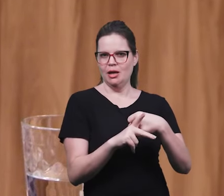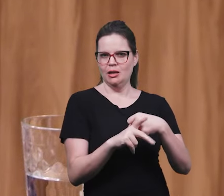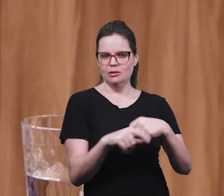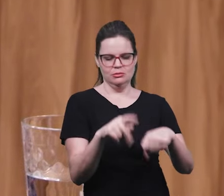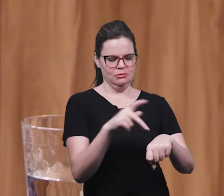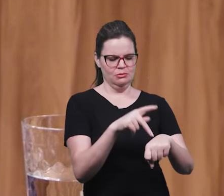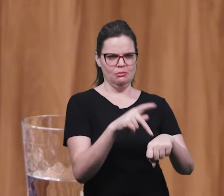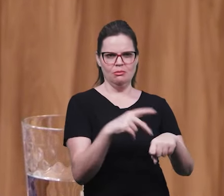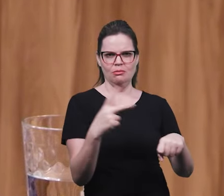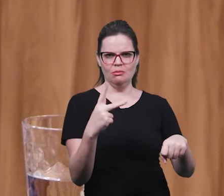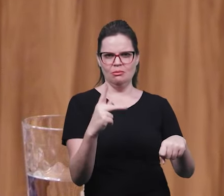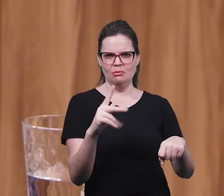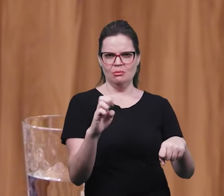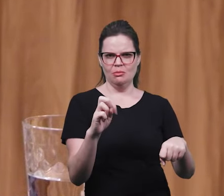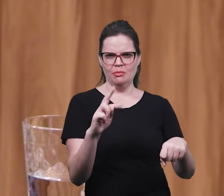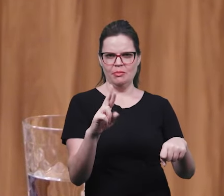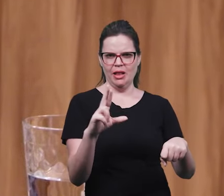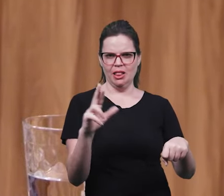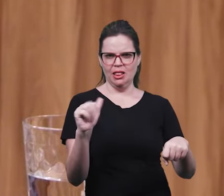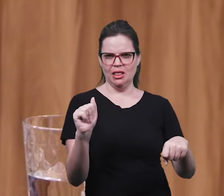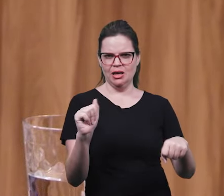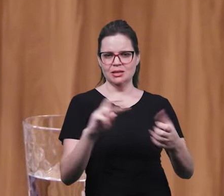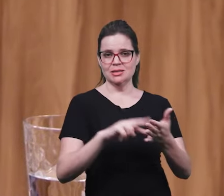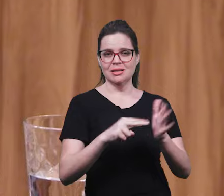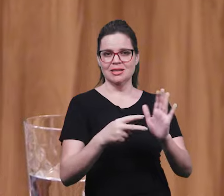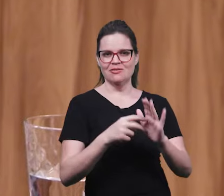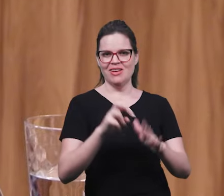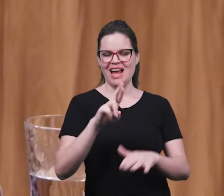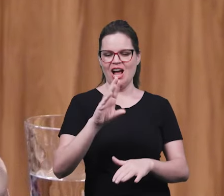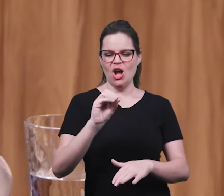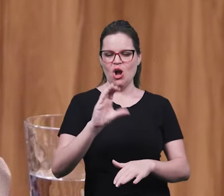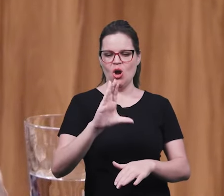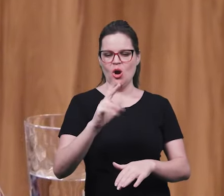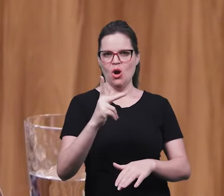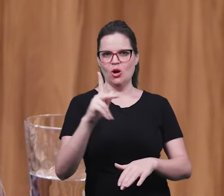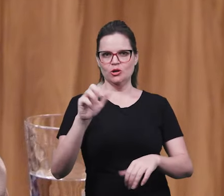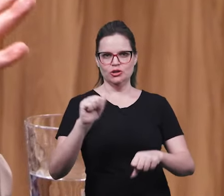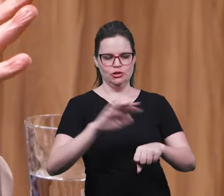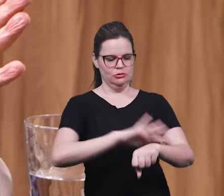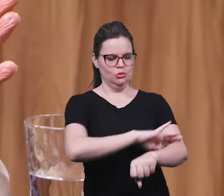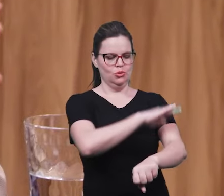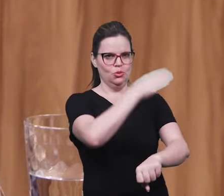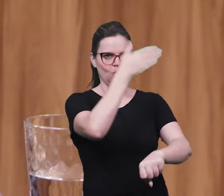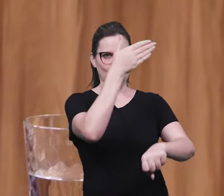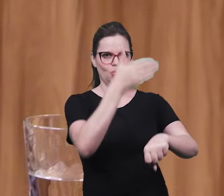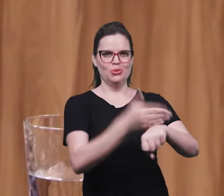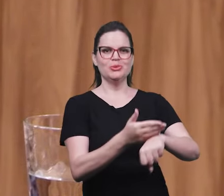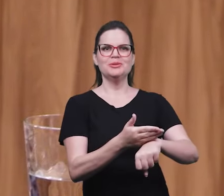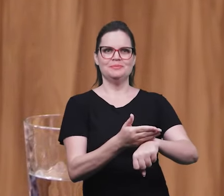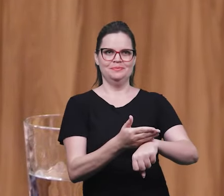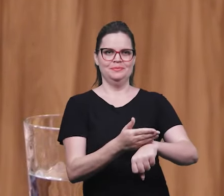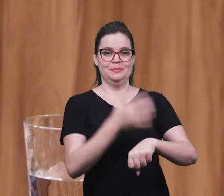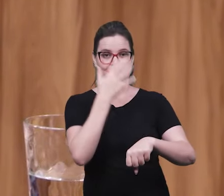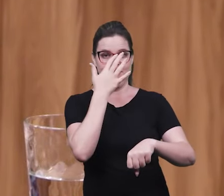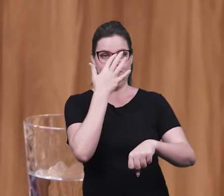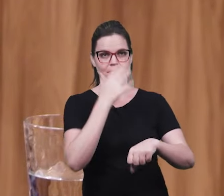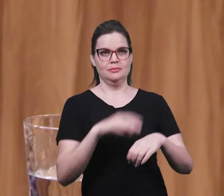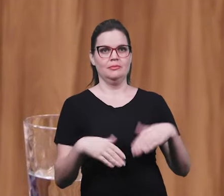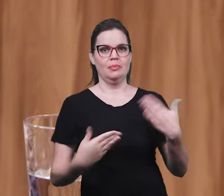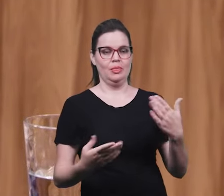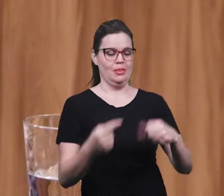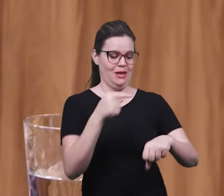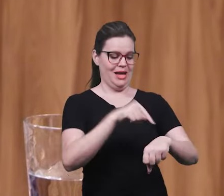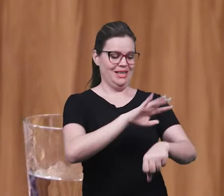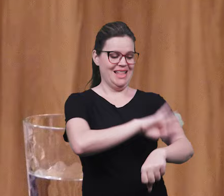desculpe, significa rocha, né? Então, tu és Pedro, ou seja, uma parte da pedra. Mas sobre esta Petra, ou seja, sobre